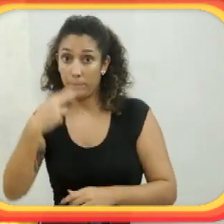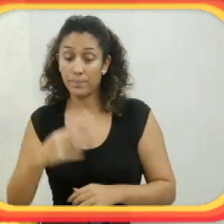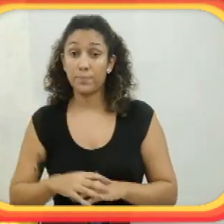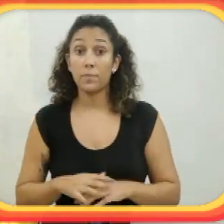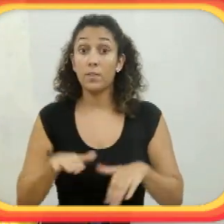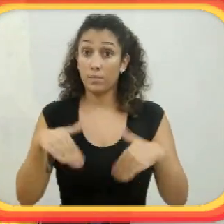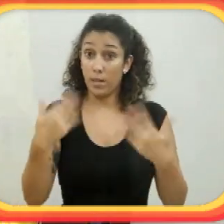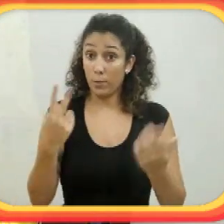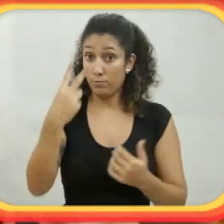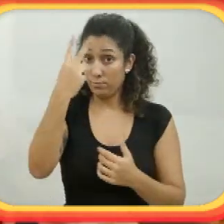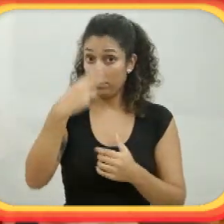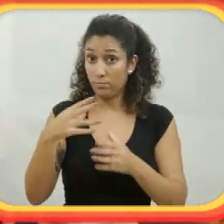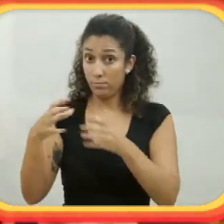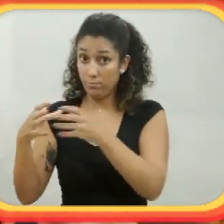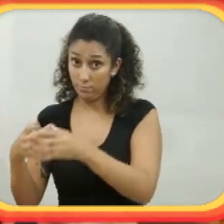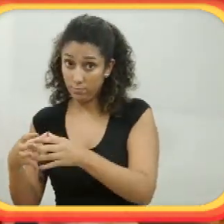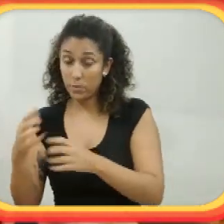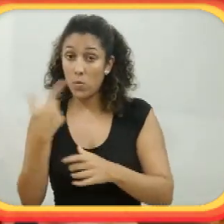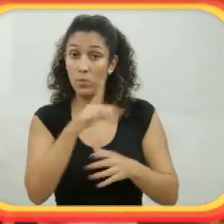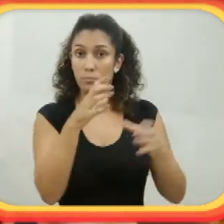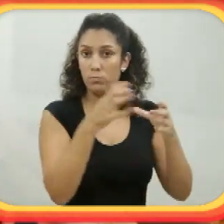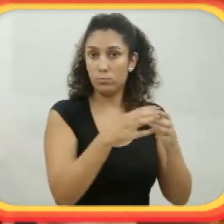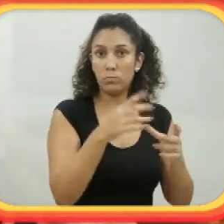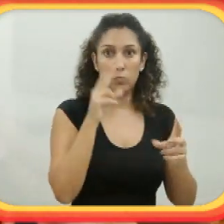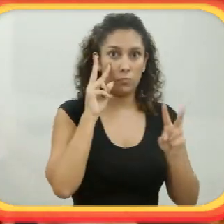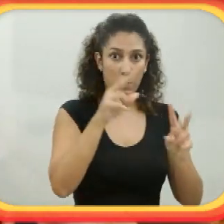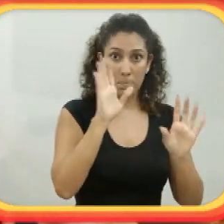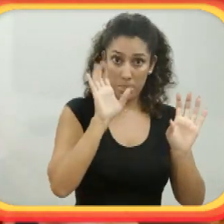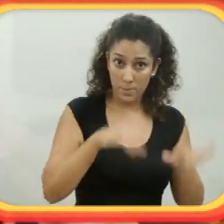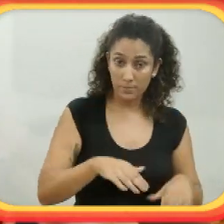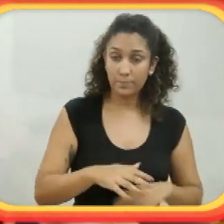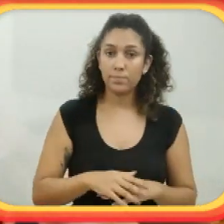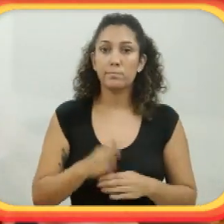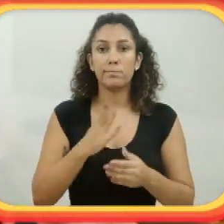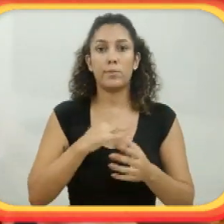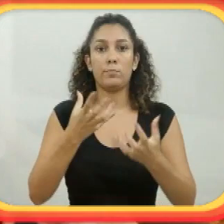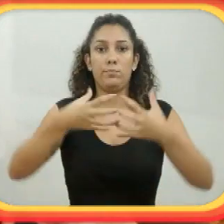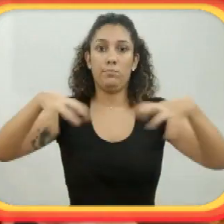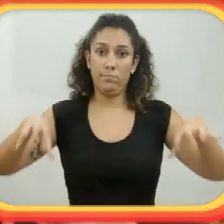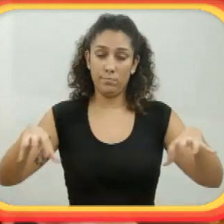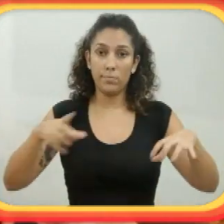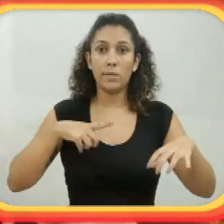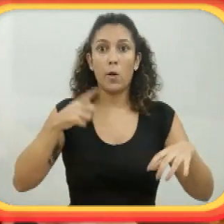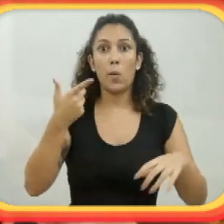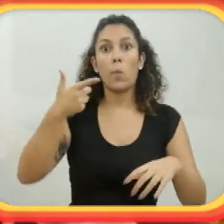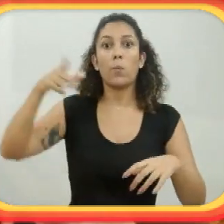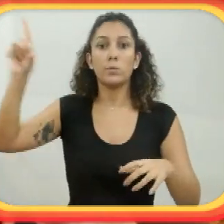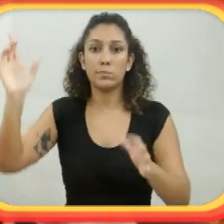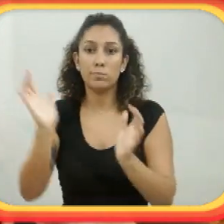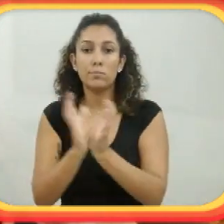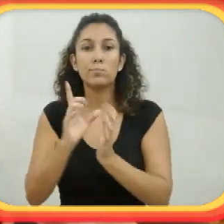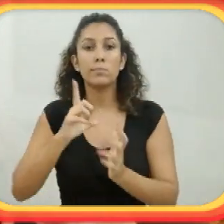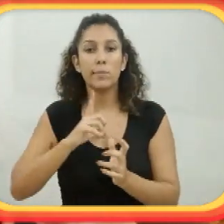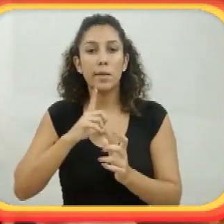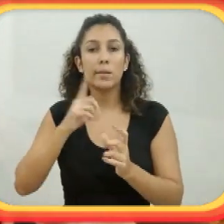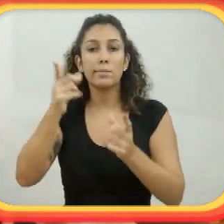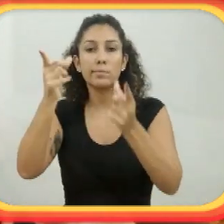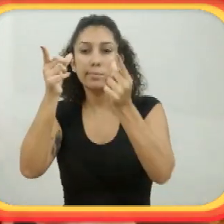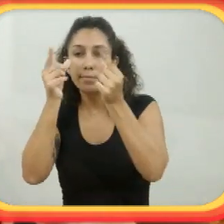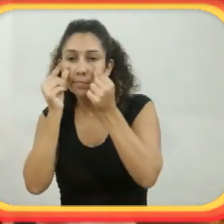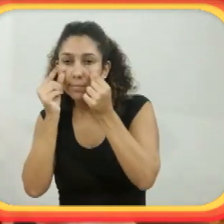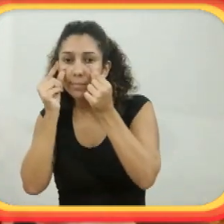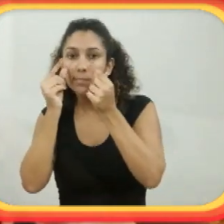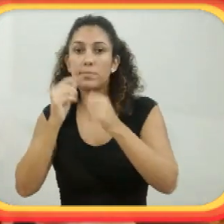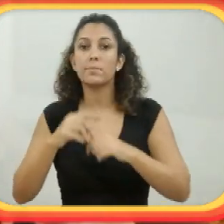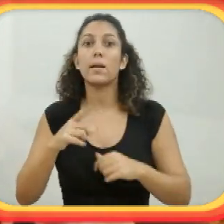visual, que conseguem distinguir objetos, e nós temos os cegos. Então, os cegos são divididos em uma classe e as